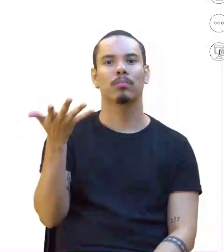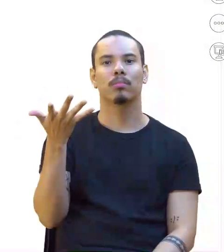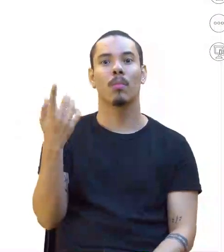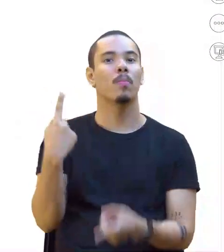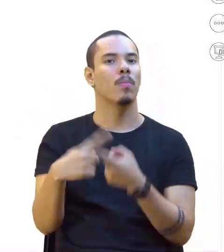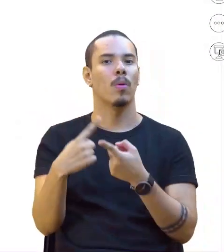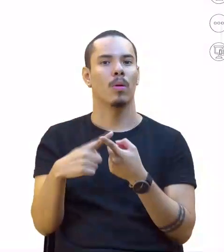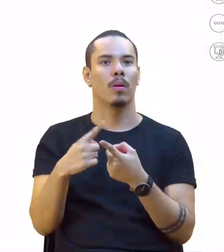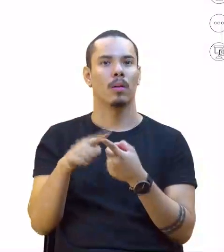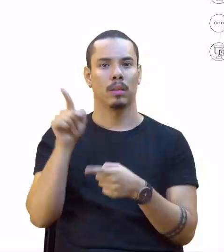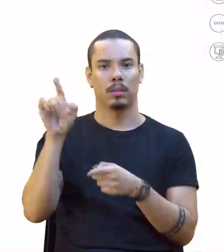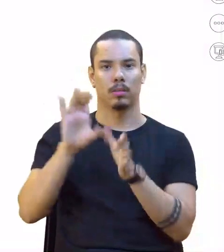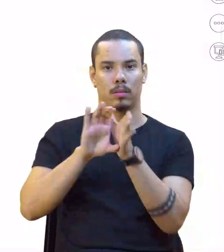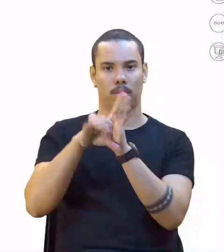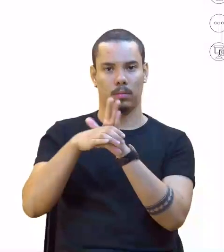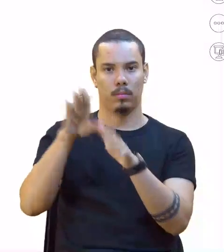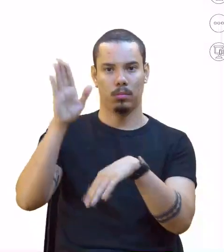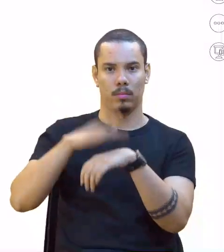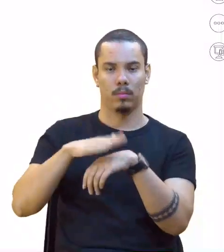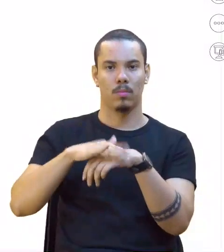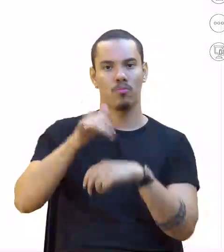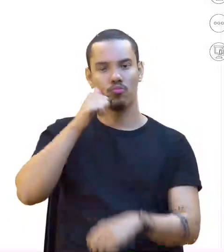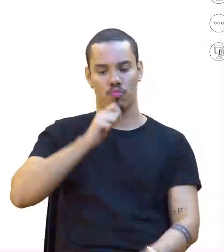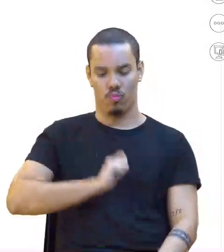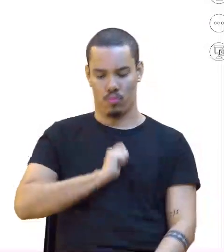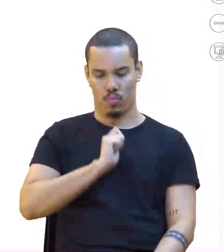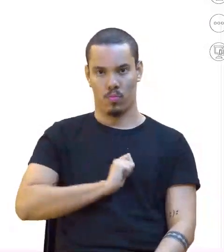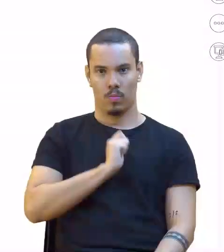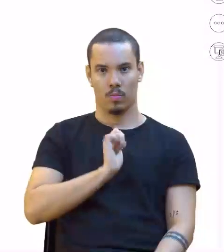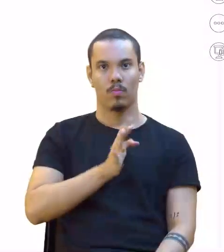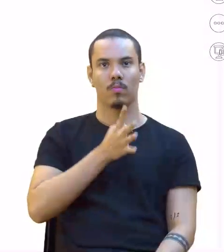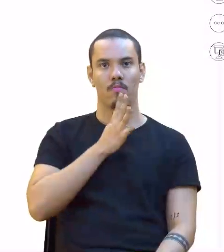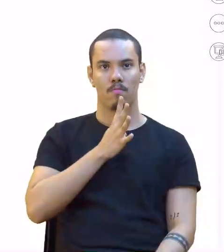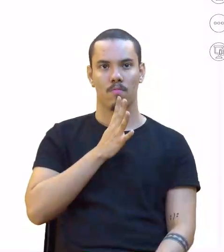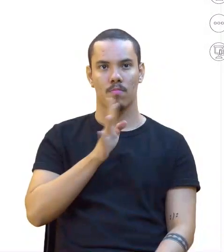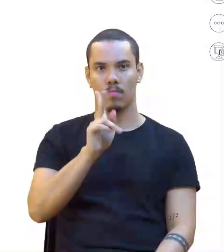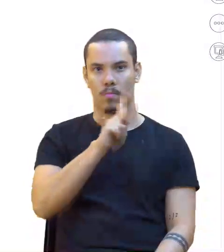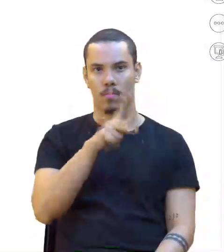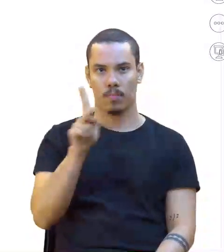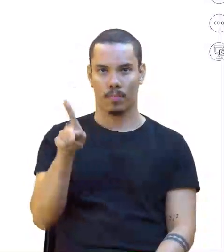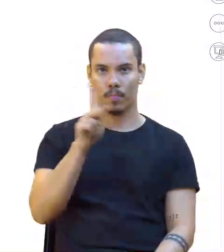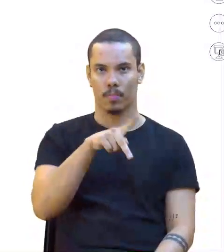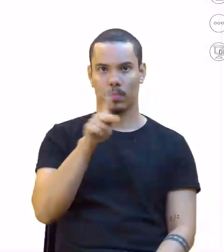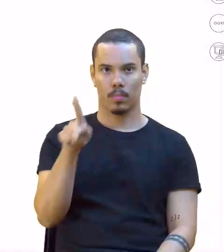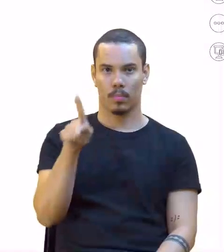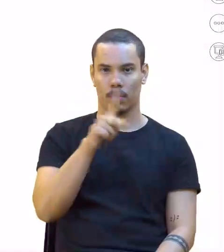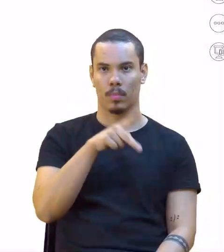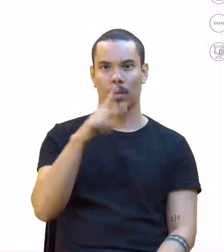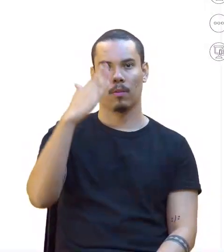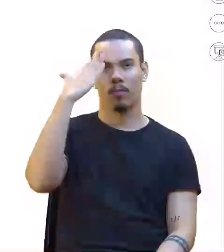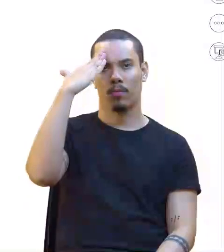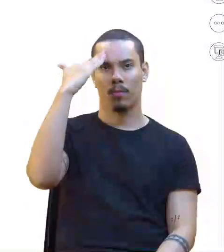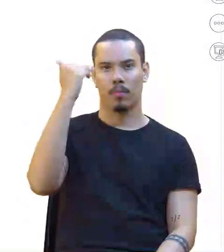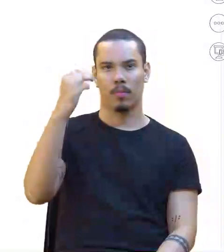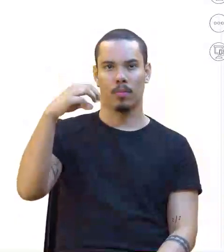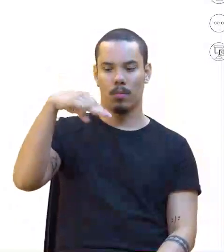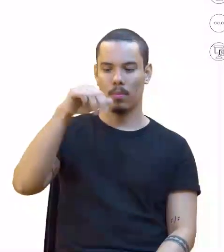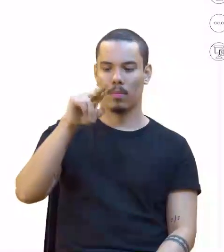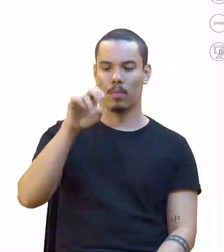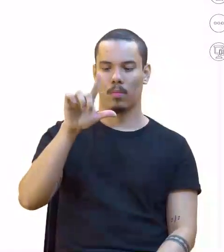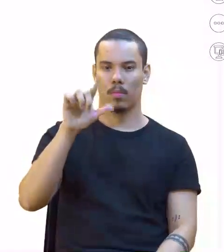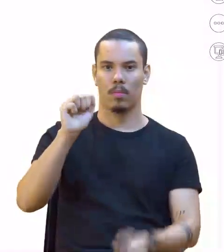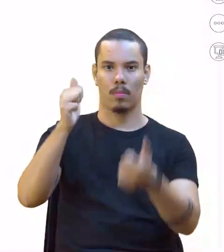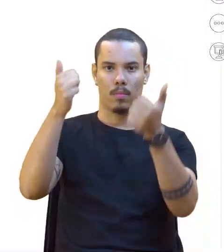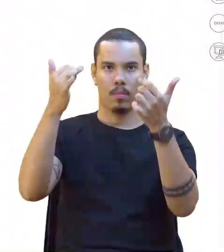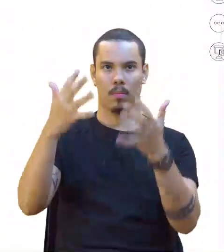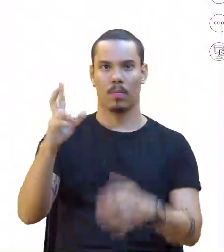uma antropóloga muito conhecida, que é a professora Manuela Carneiro da Cunha, que ela diz assim, ó, no ensaio intitulado